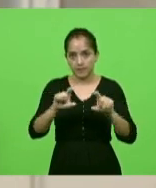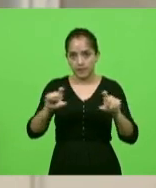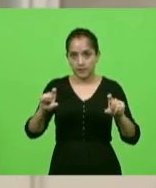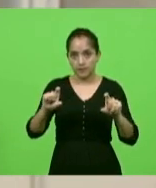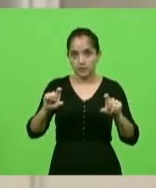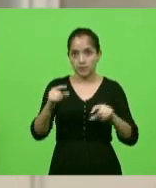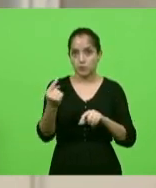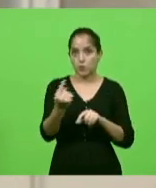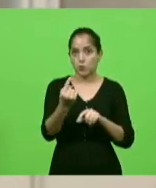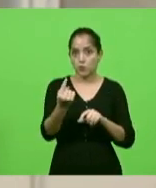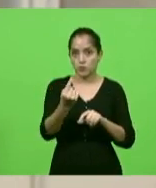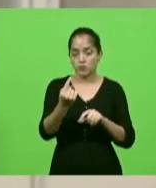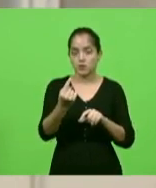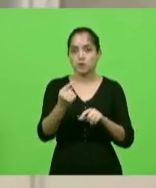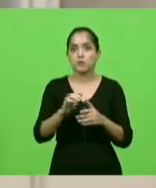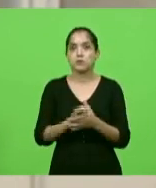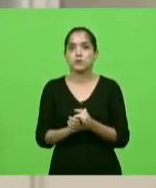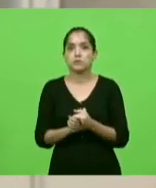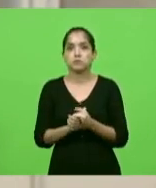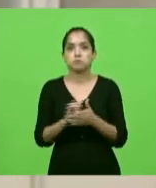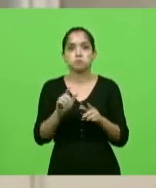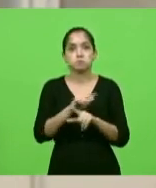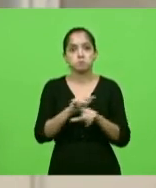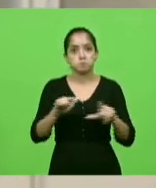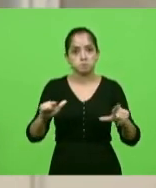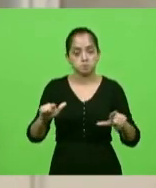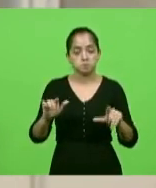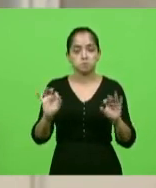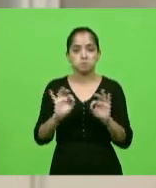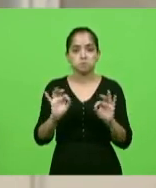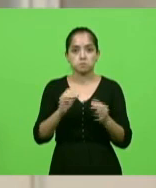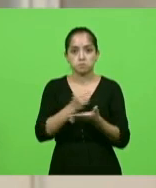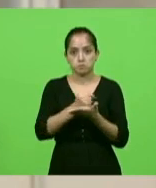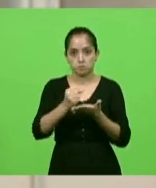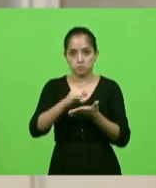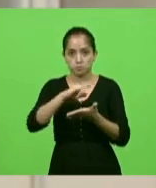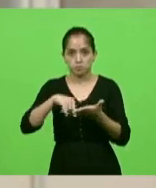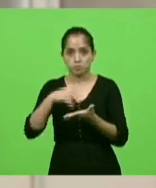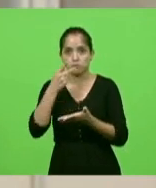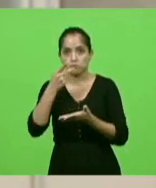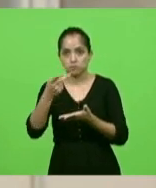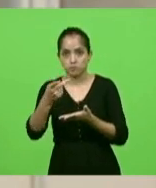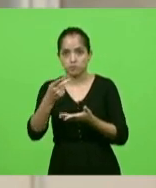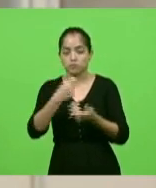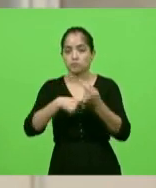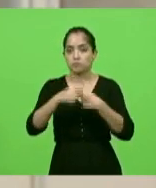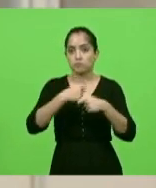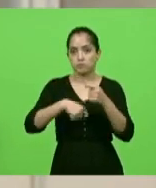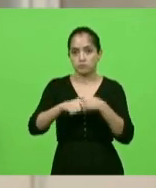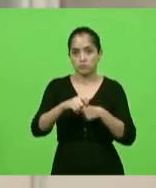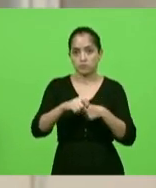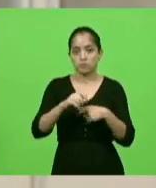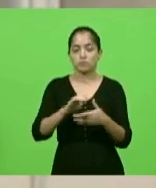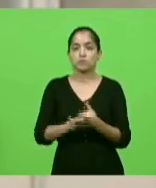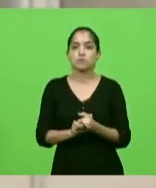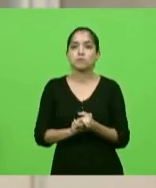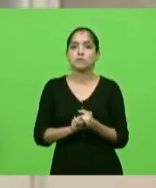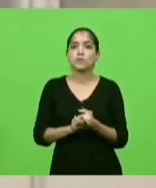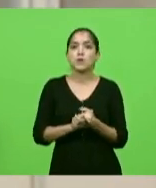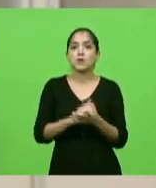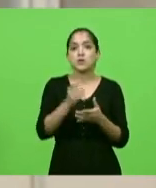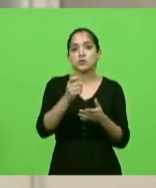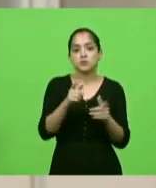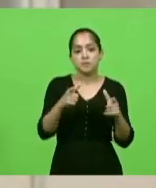considera-se "nulo e de nenhum efeito contrato verbal o administração salvo de